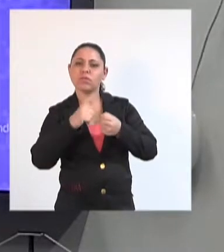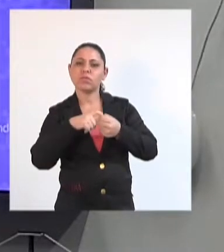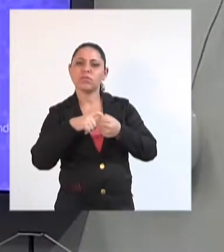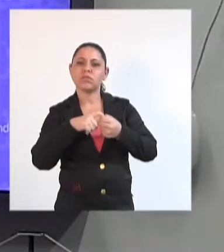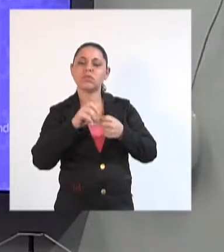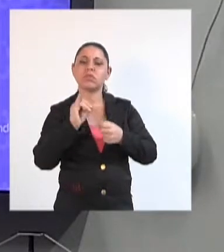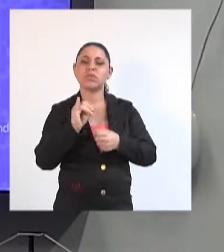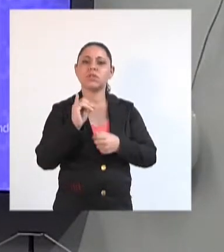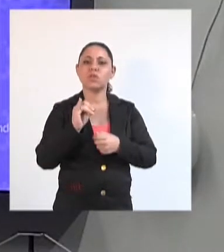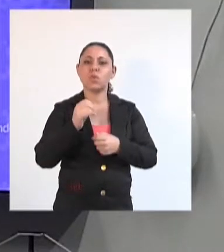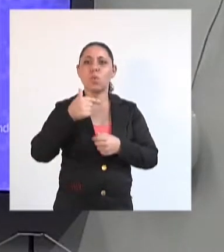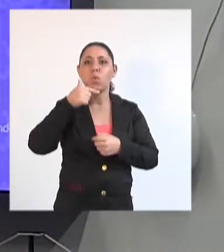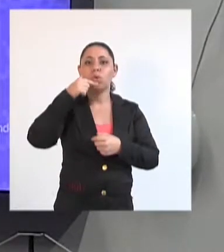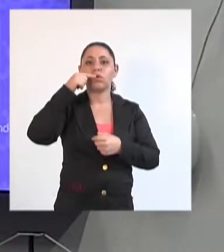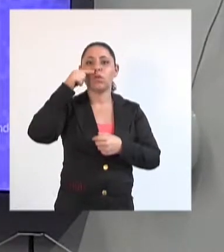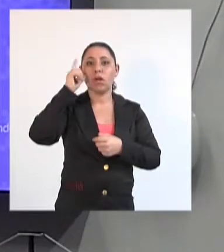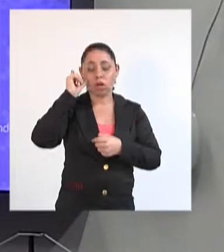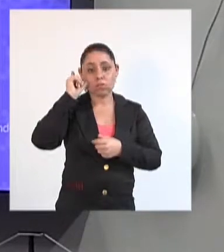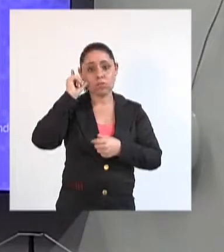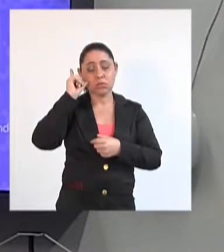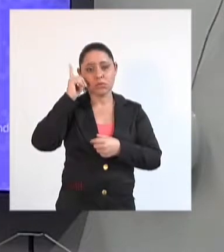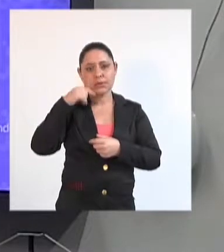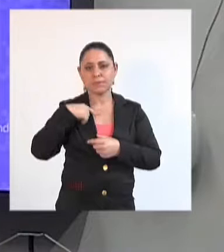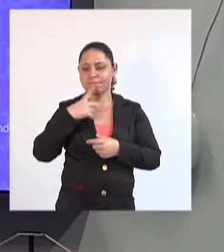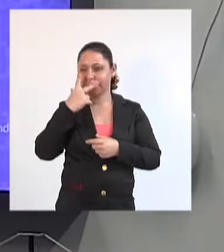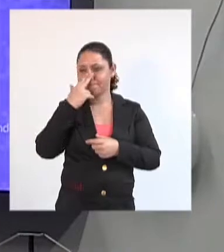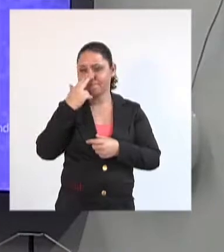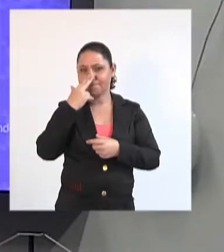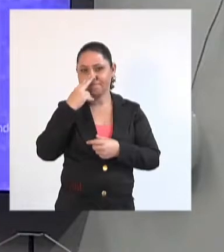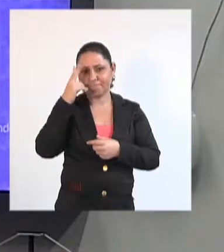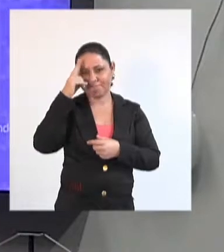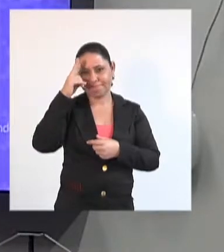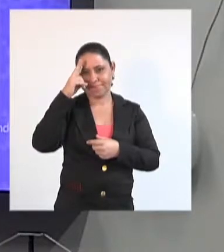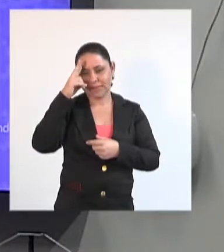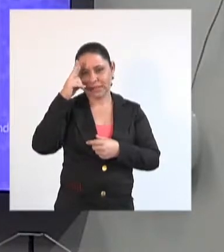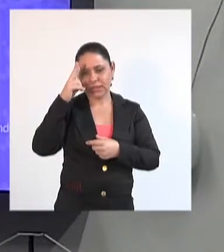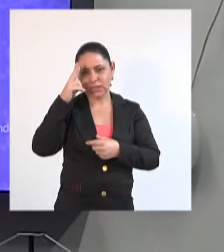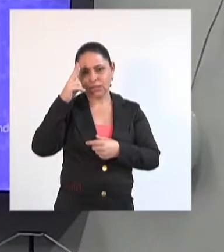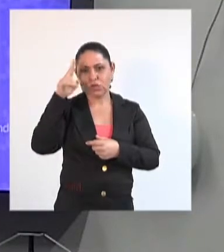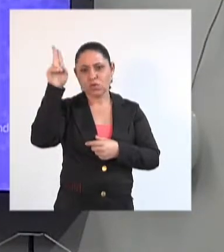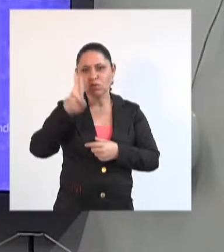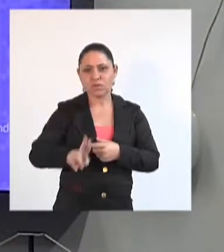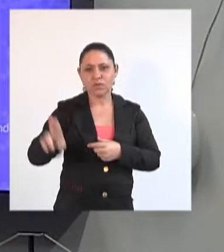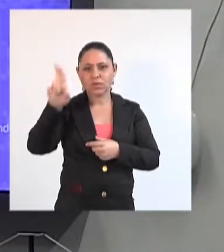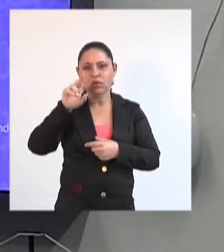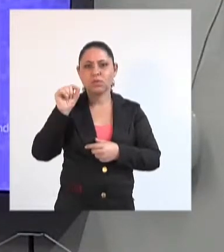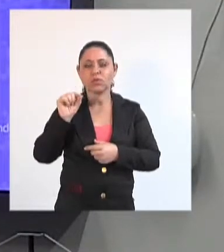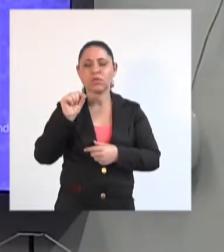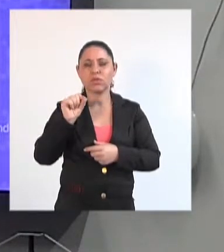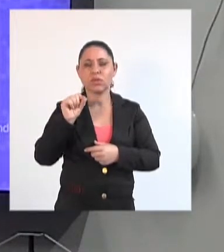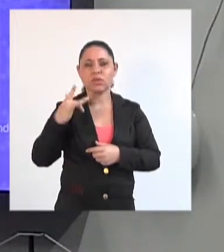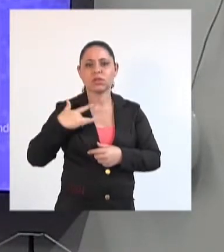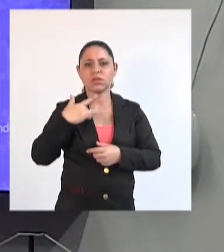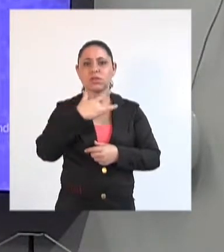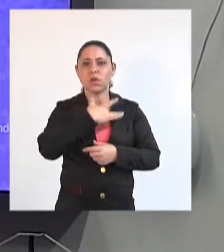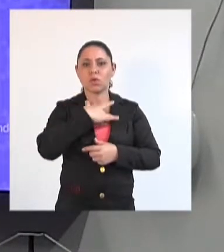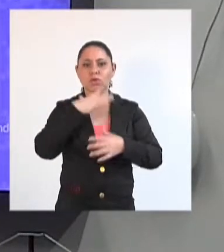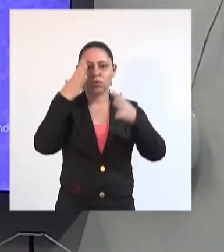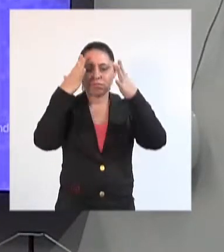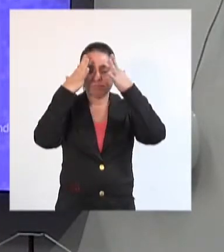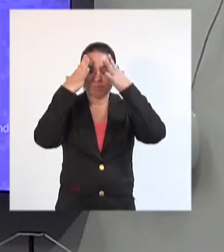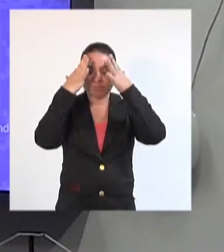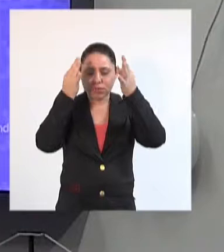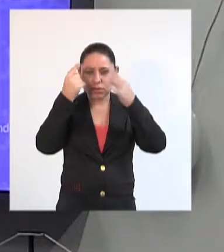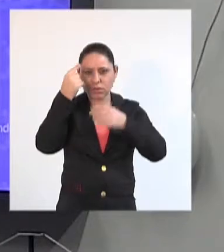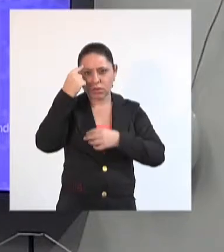voltar, que ontem até eu fui instigada lá na universidade, sobre a questão da saúde mental, e, inclusive,